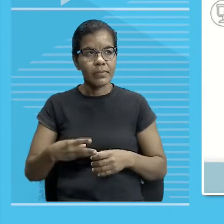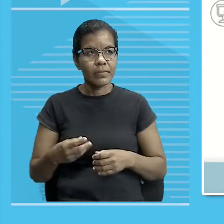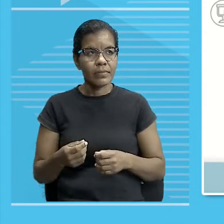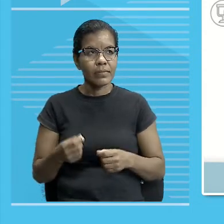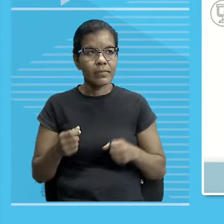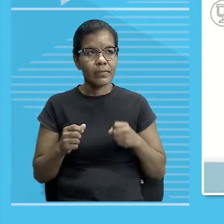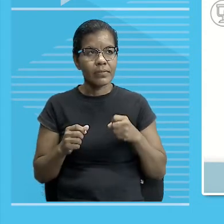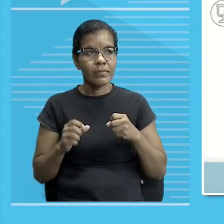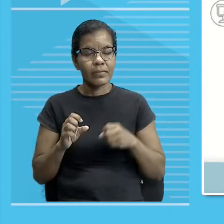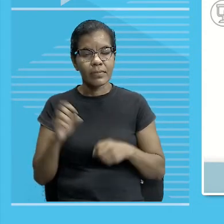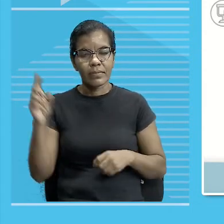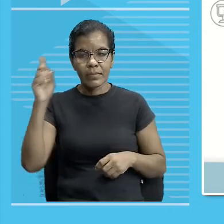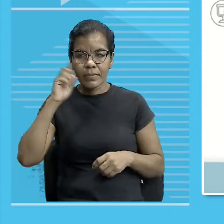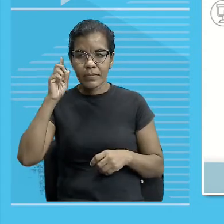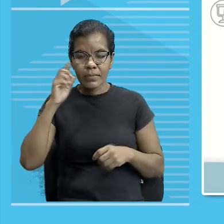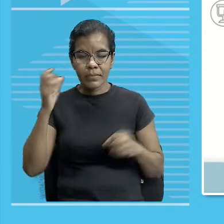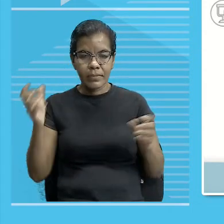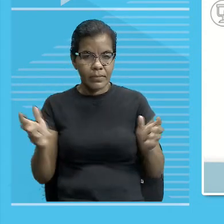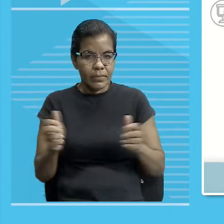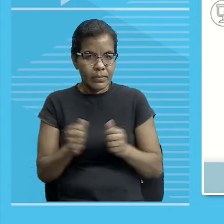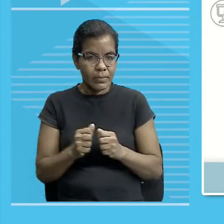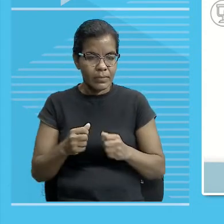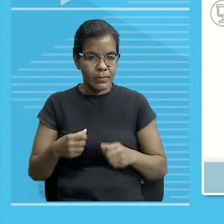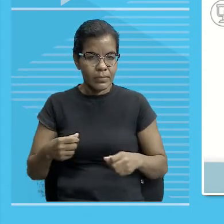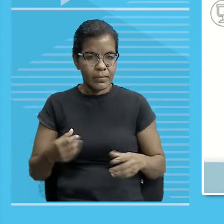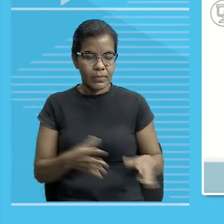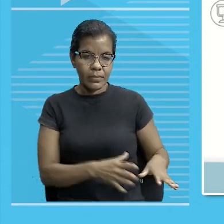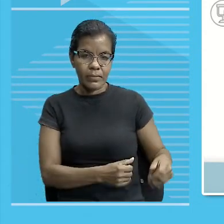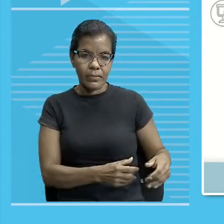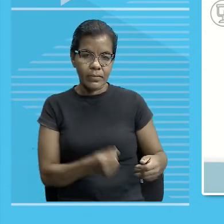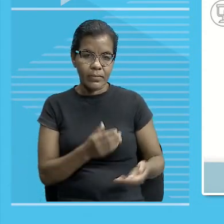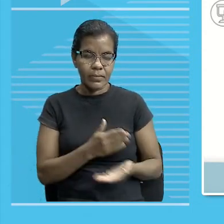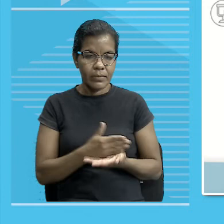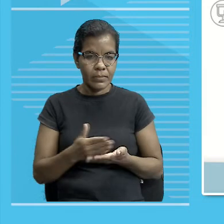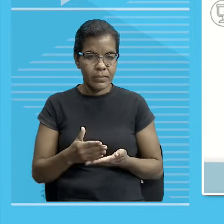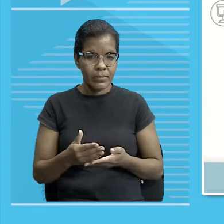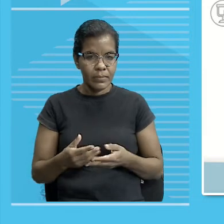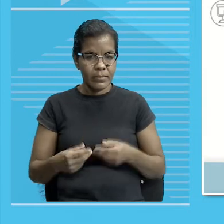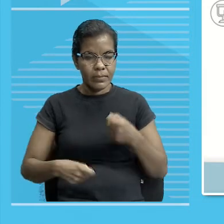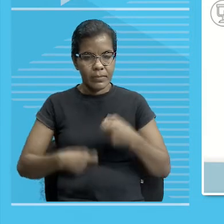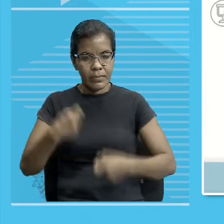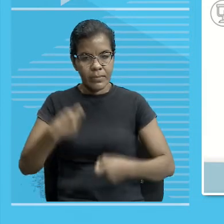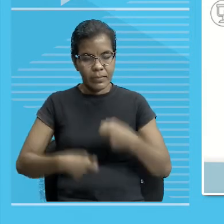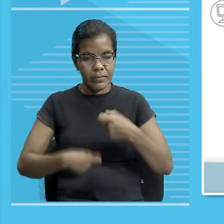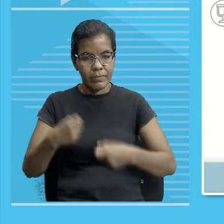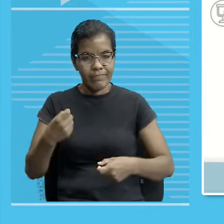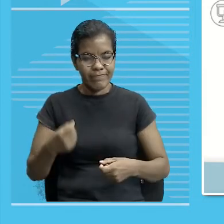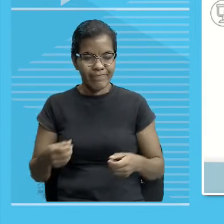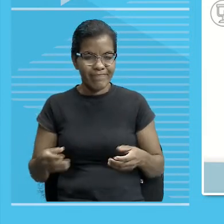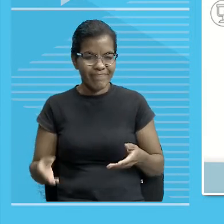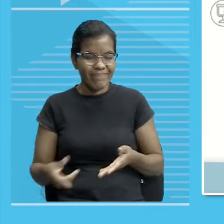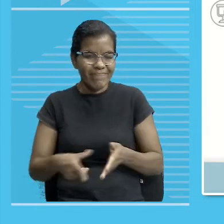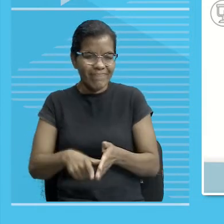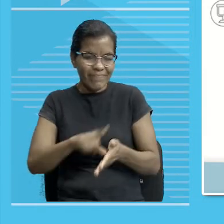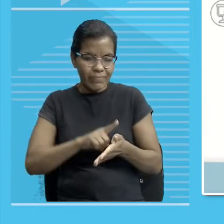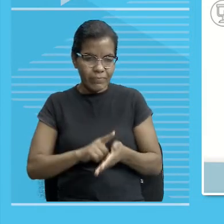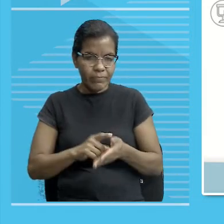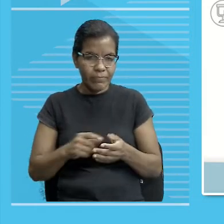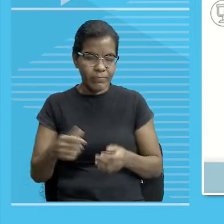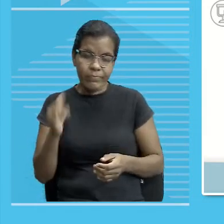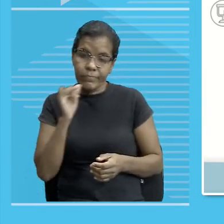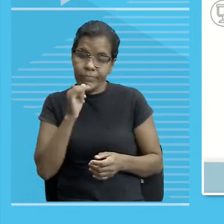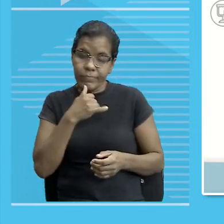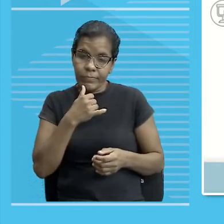dia mais comum que jovens iniciem sua vida sexual de maneira precoce. Infelizmente, muitas